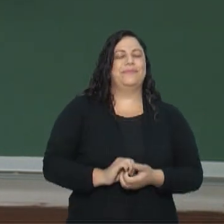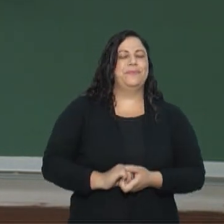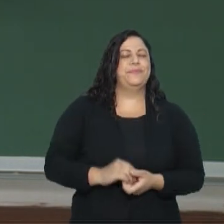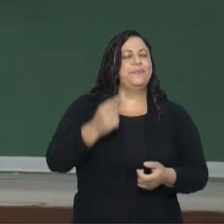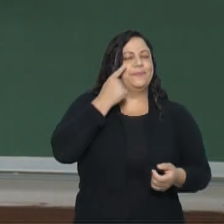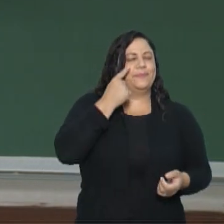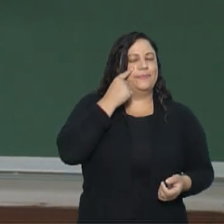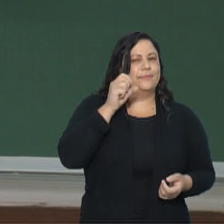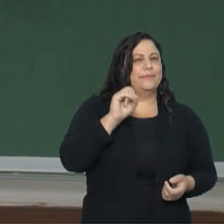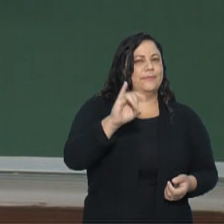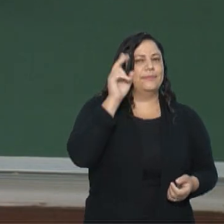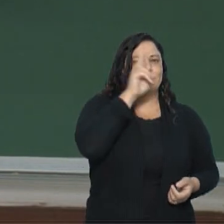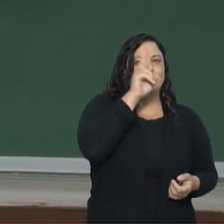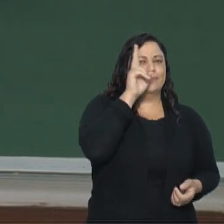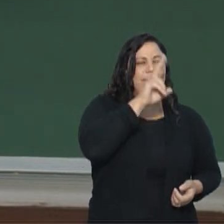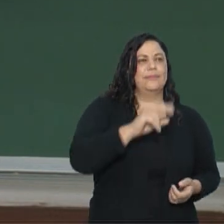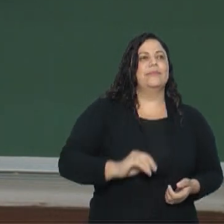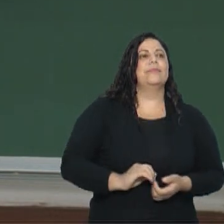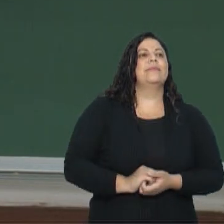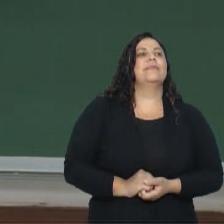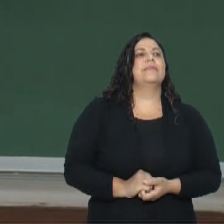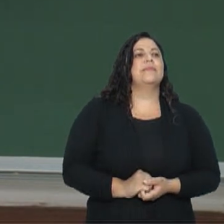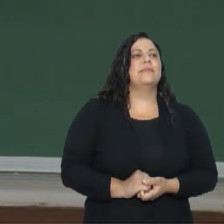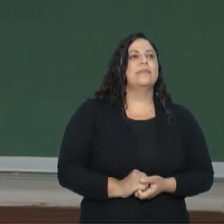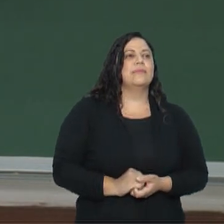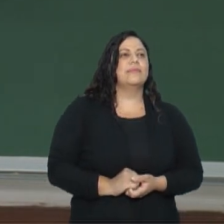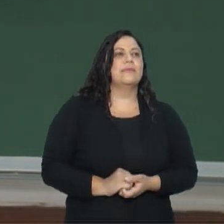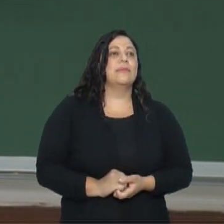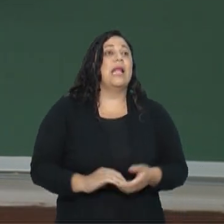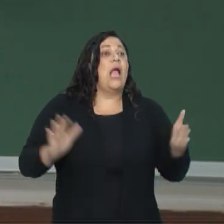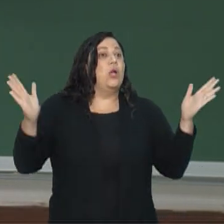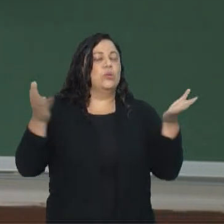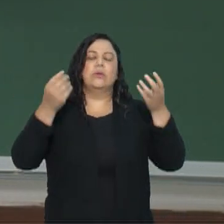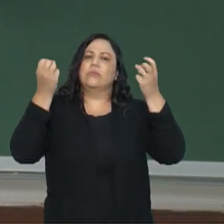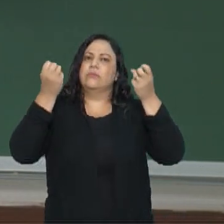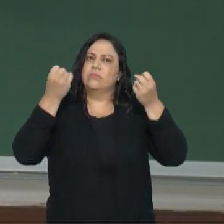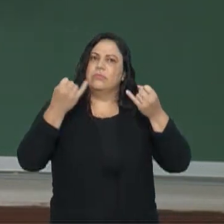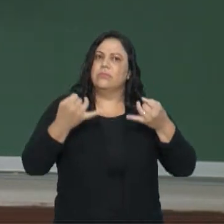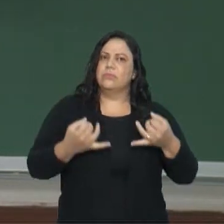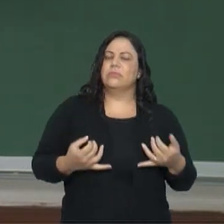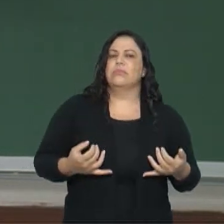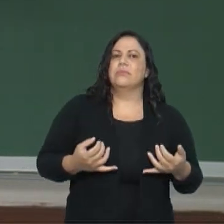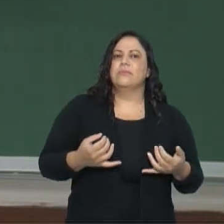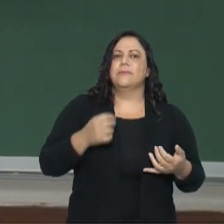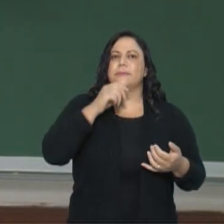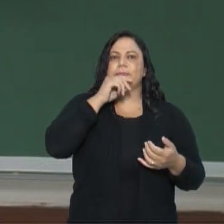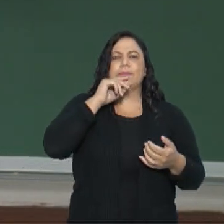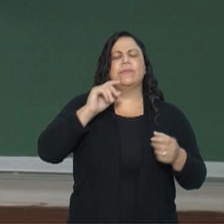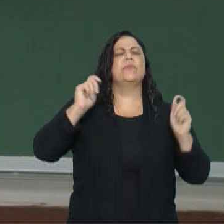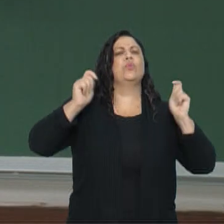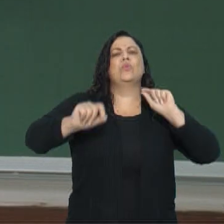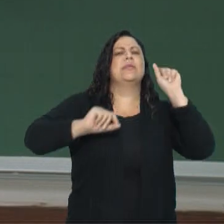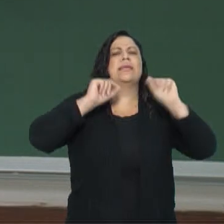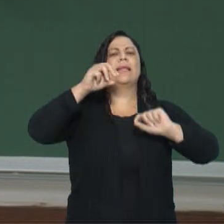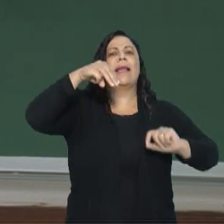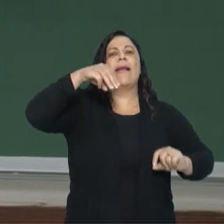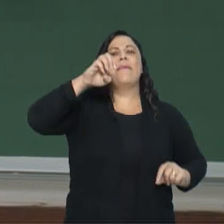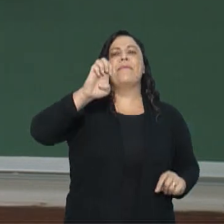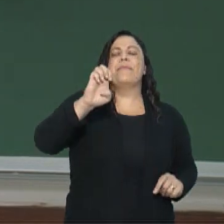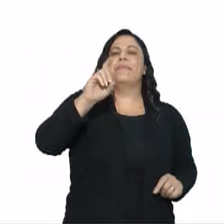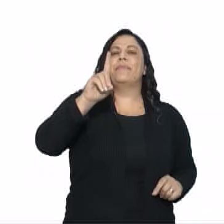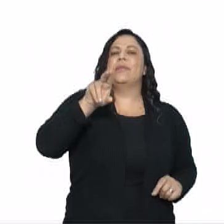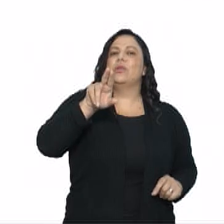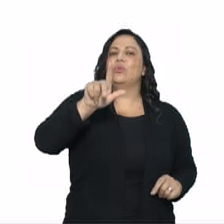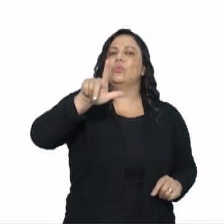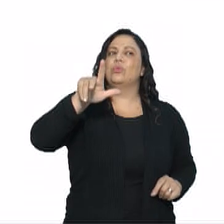ver se vocês lembram de tudo. Já que a gente está falando ainda do sistema nervoso central, tem que falar da medula espinal, que